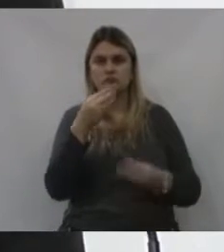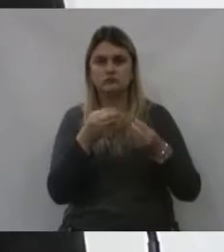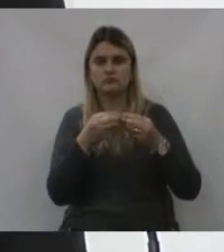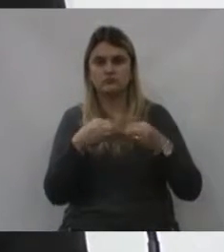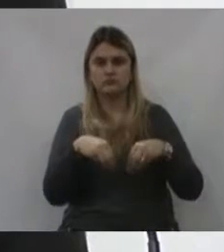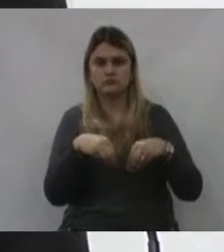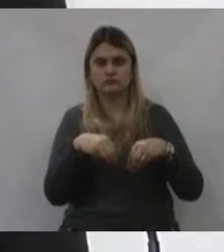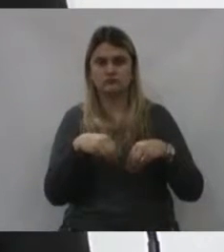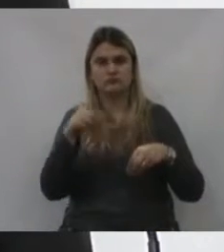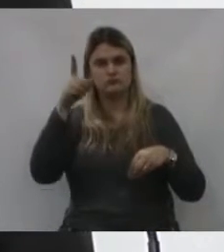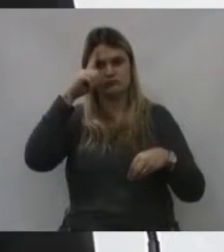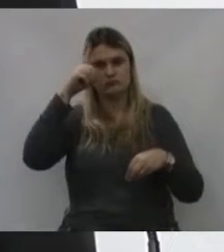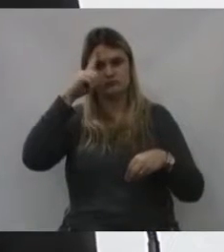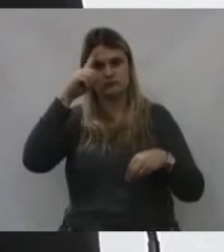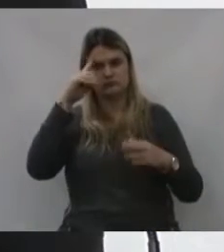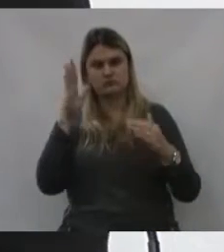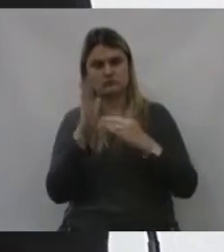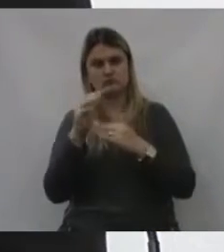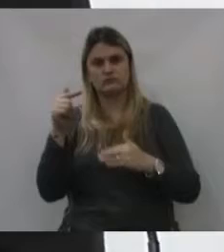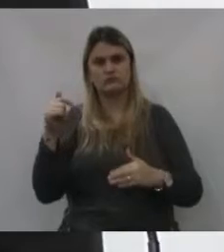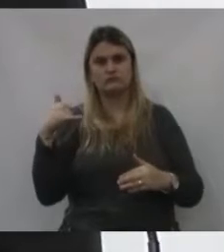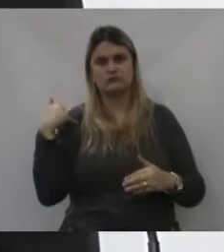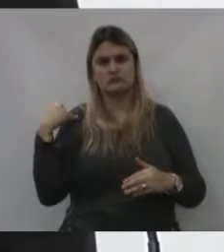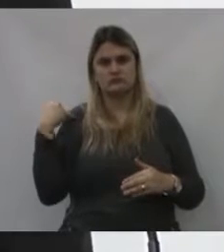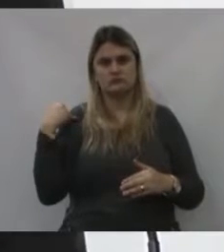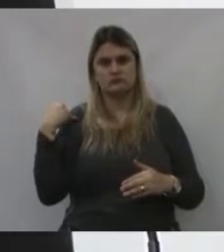recebe um ovo por dia até os 7 anos de idade.